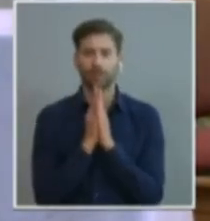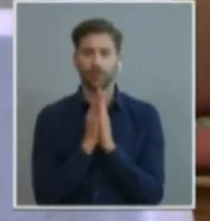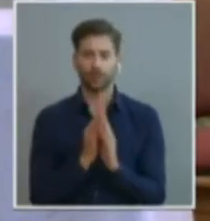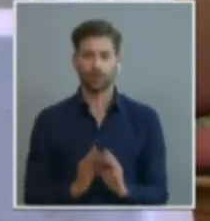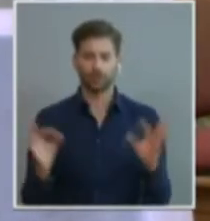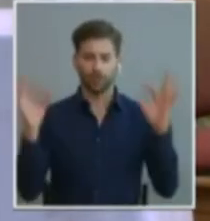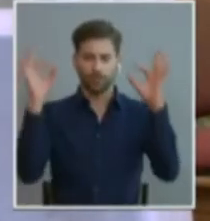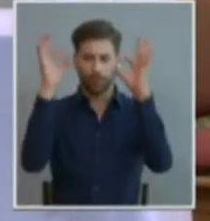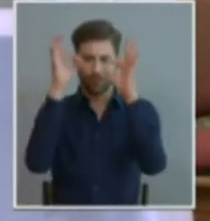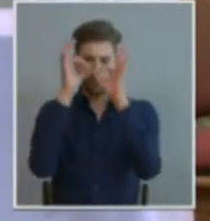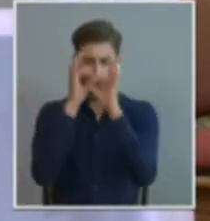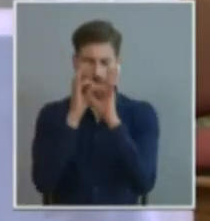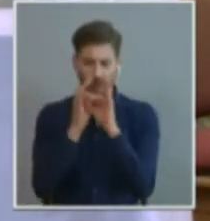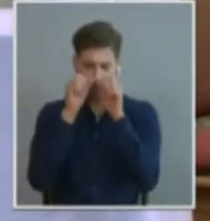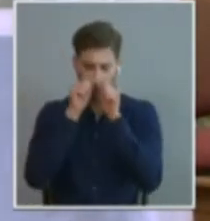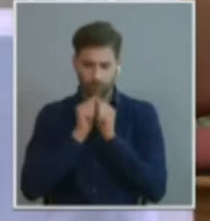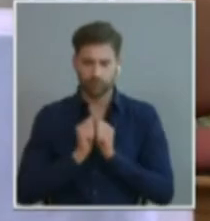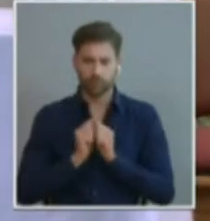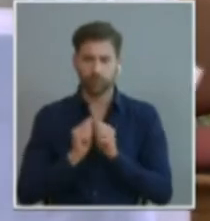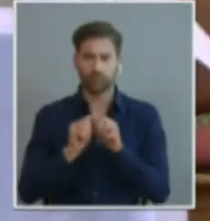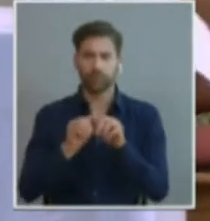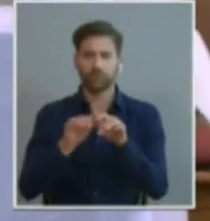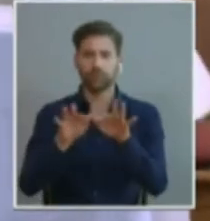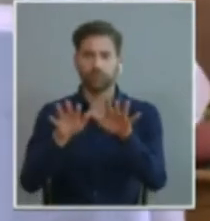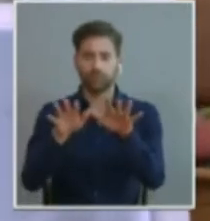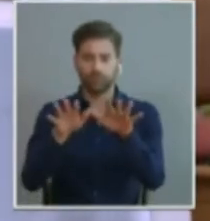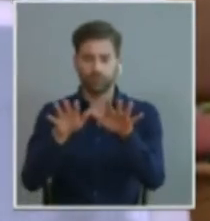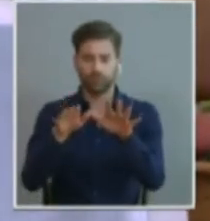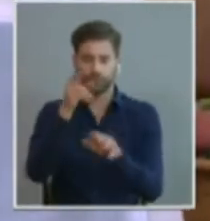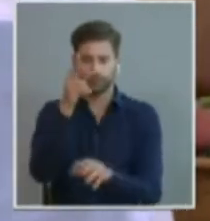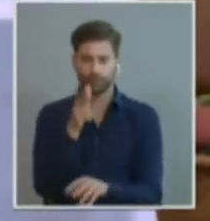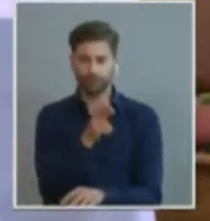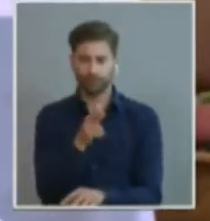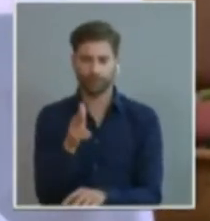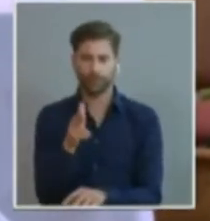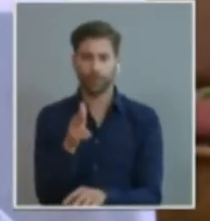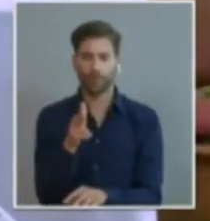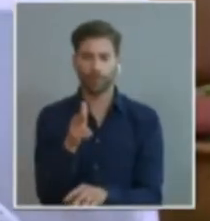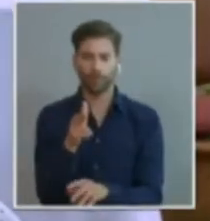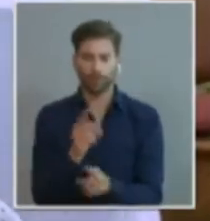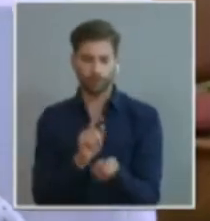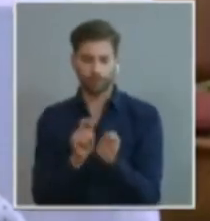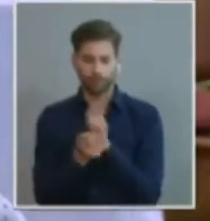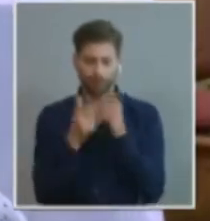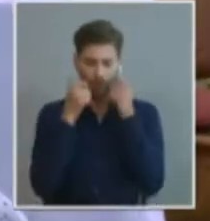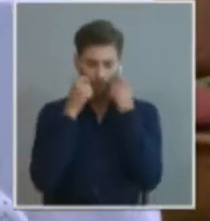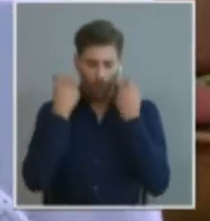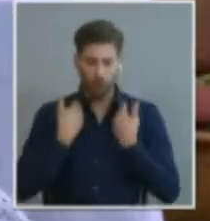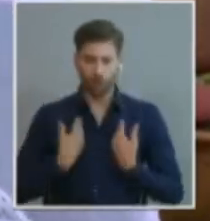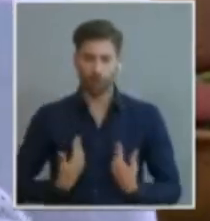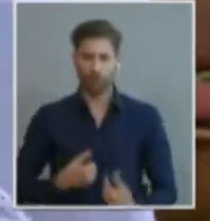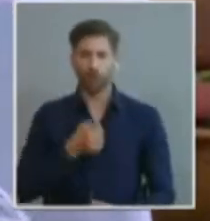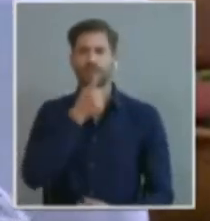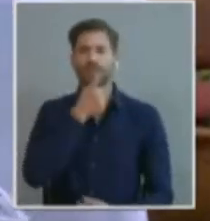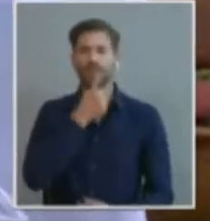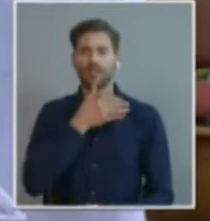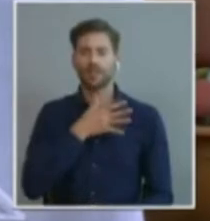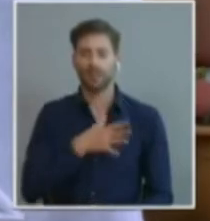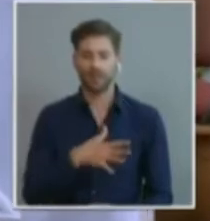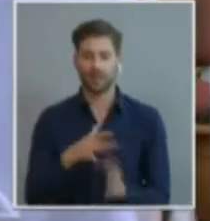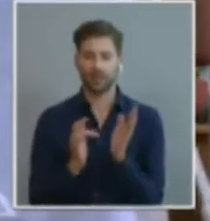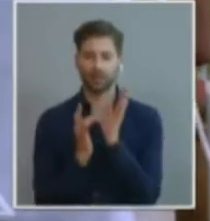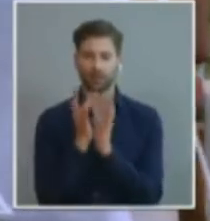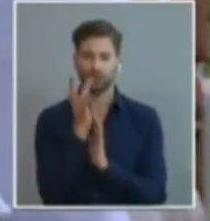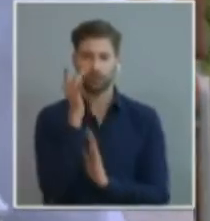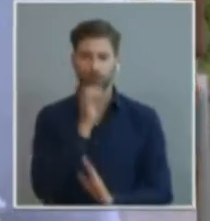Santo estes dons que vos apresentamos, para que se convertam no corpo e sangue de nosso Senhor